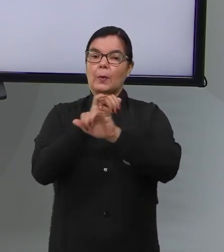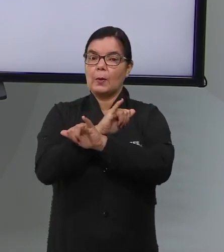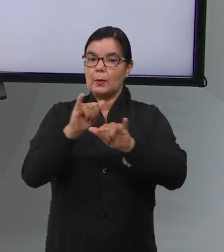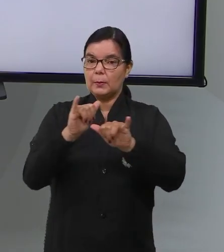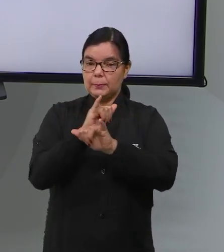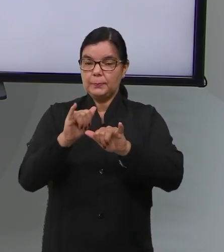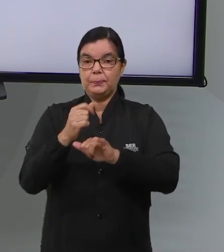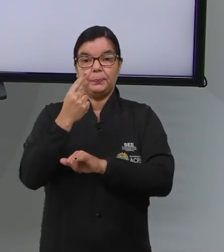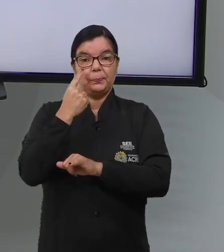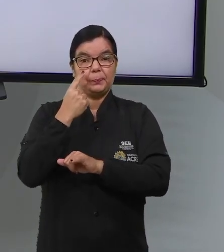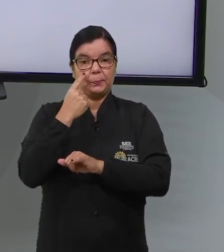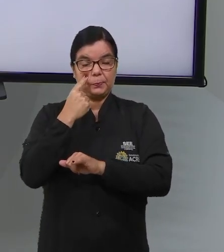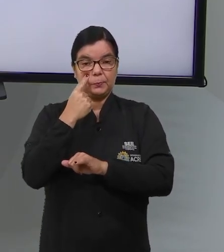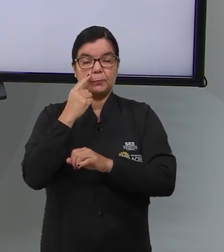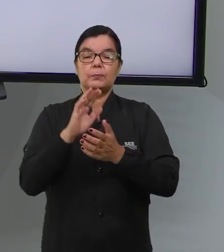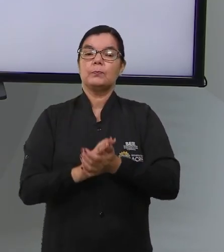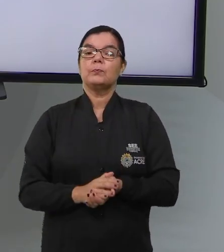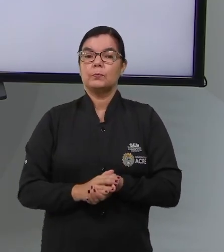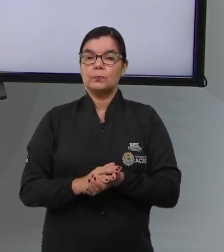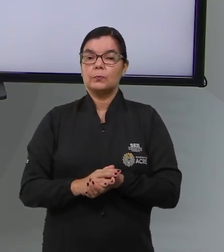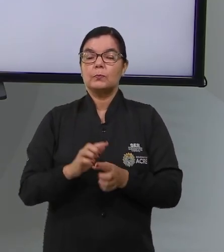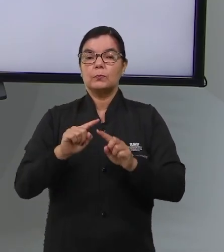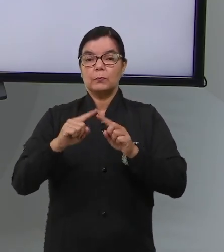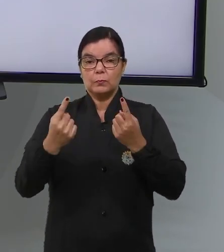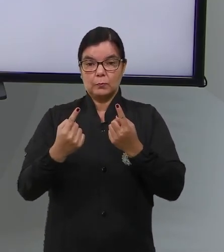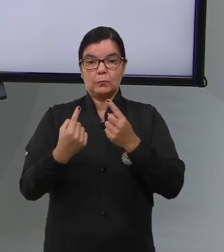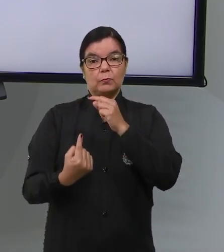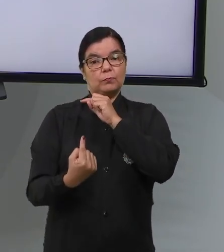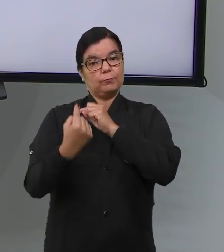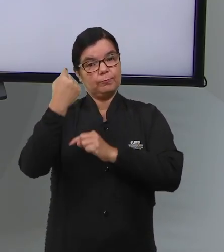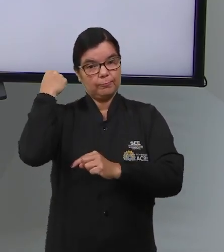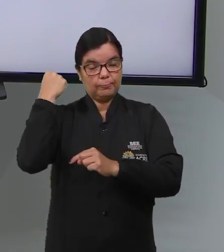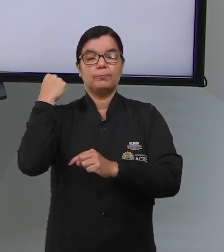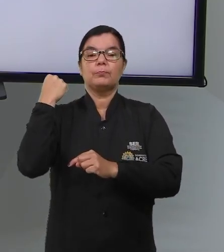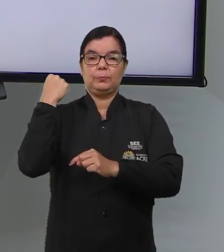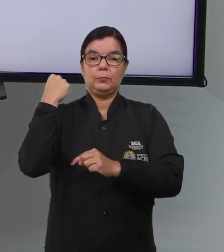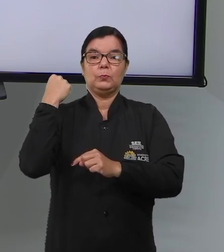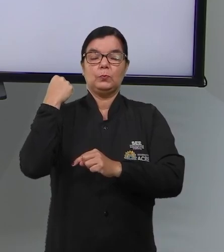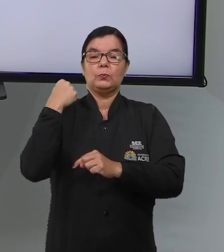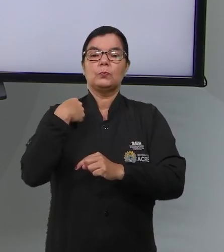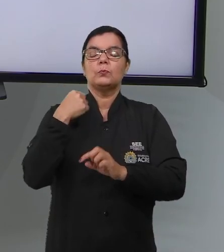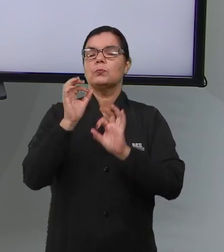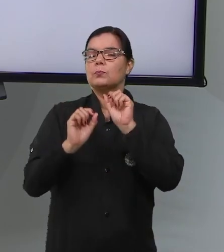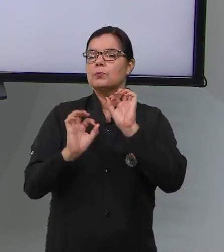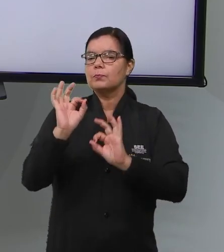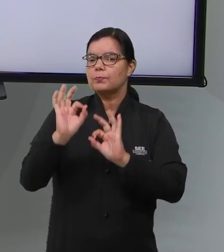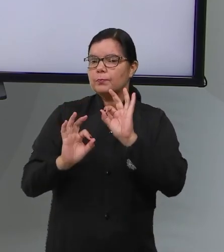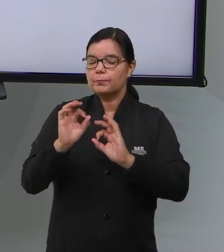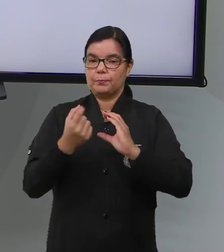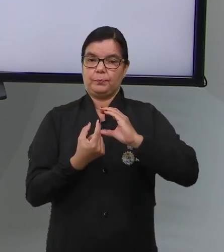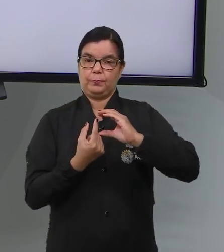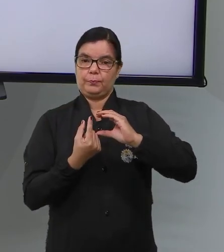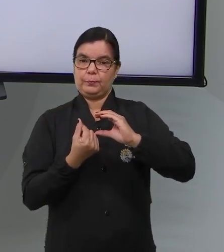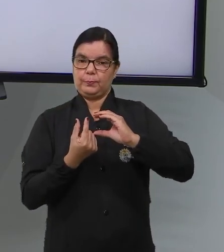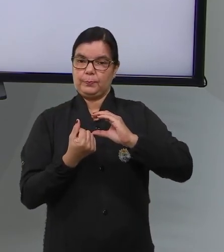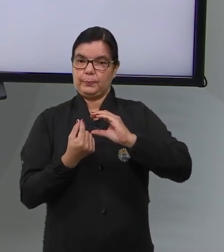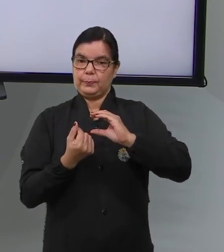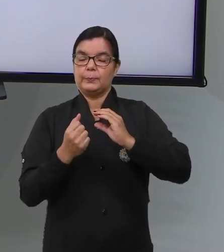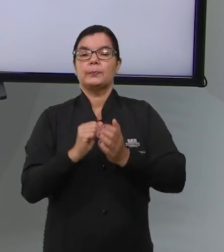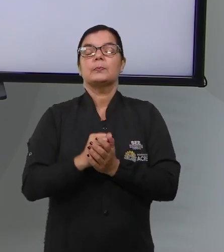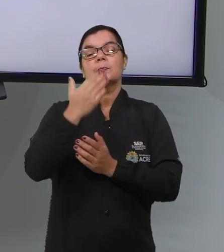informação. Vamos voltar um pouco na gênese do nosso atual modo de produção capitalista.